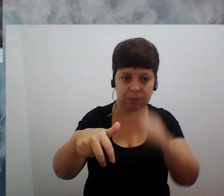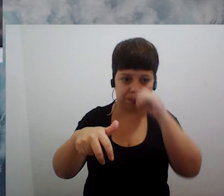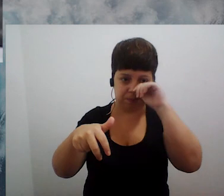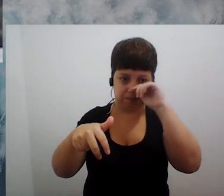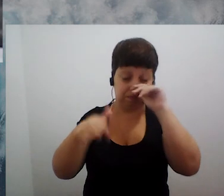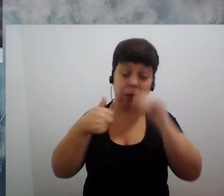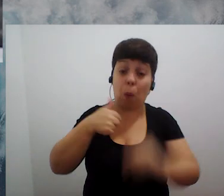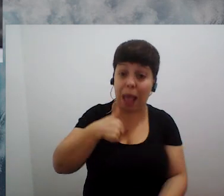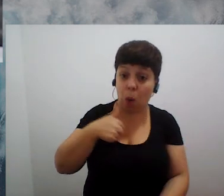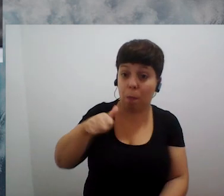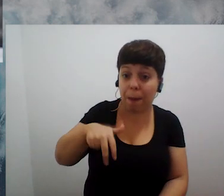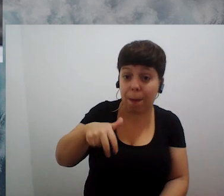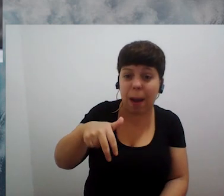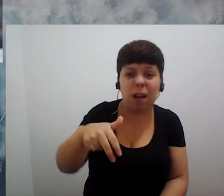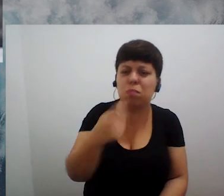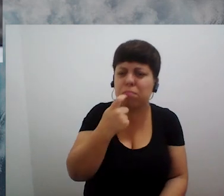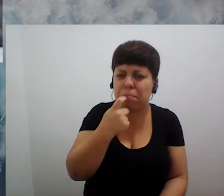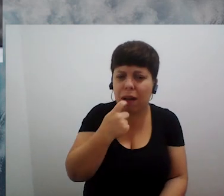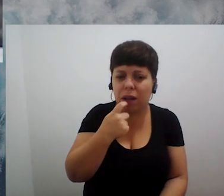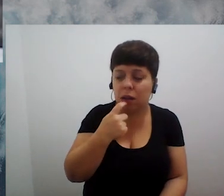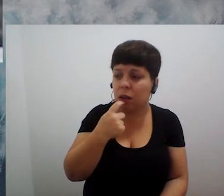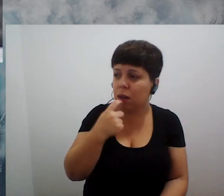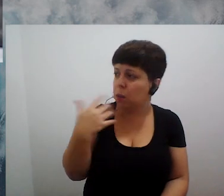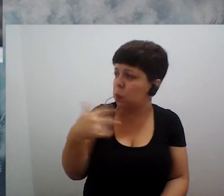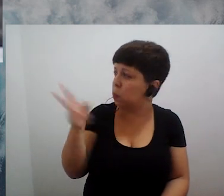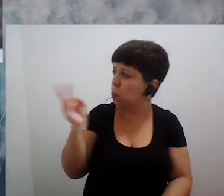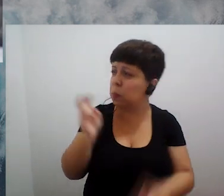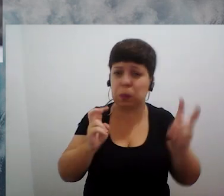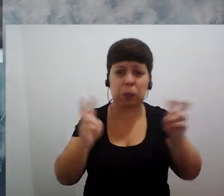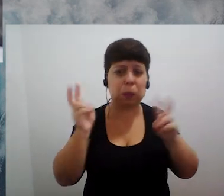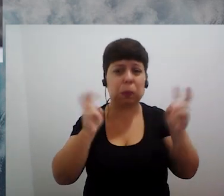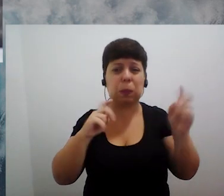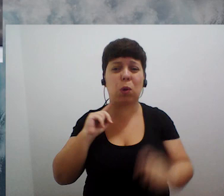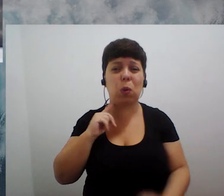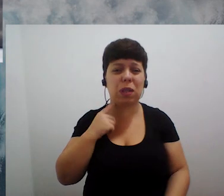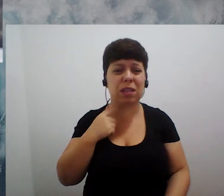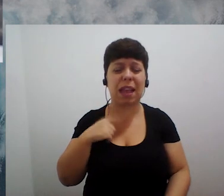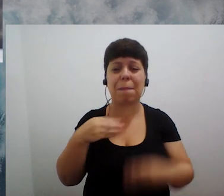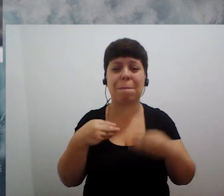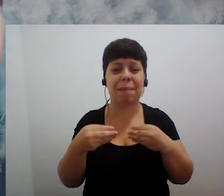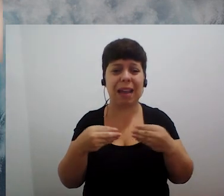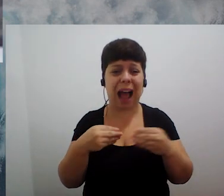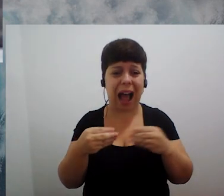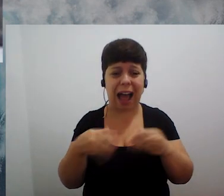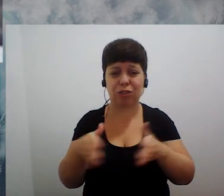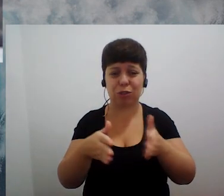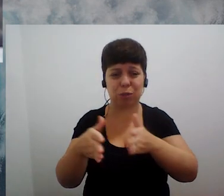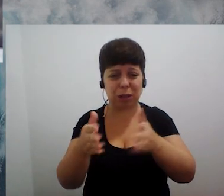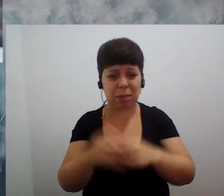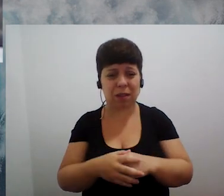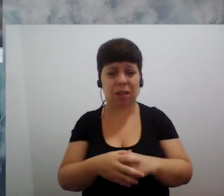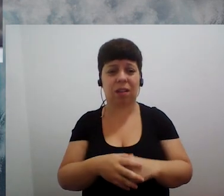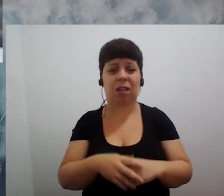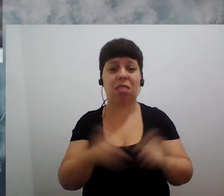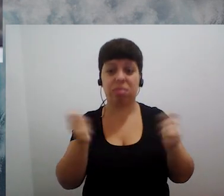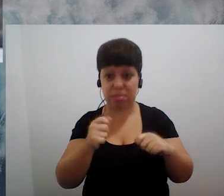enfim. E aí, só nesse pequeno trajeto que eu faço, eu já identifico tanta, tanta, tanta poluição, um monte de plástico ali no